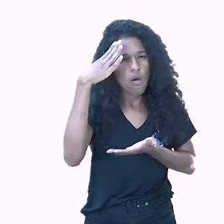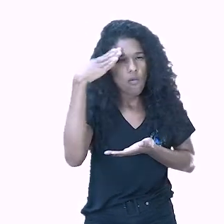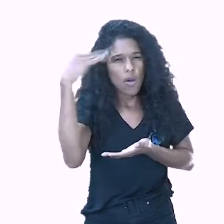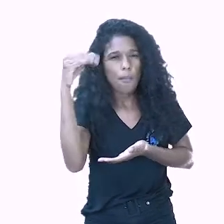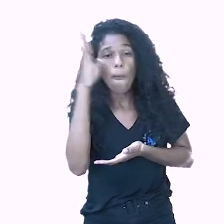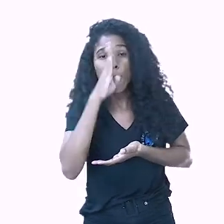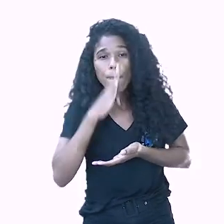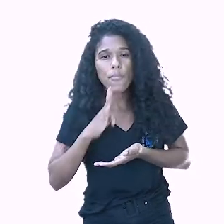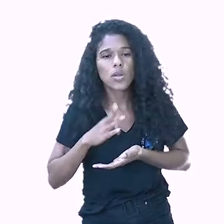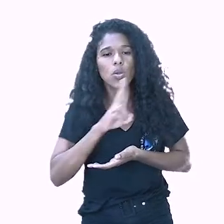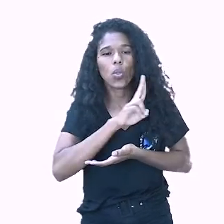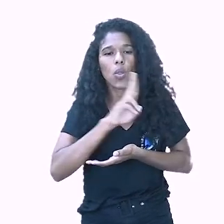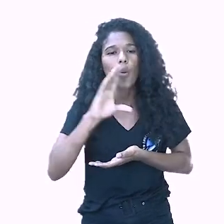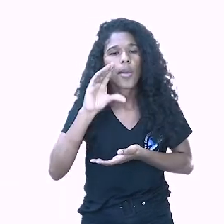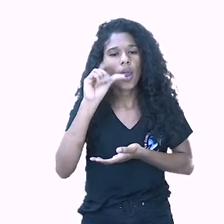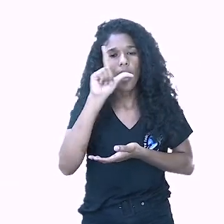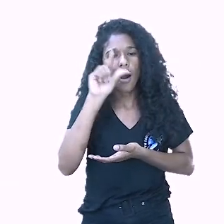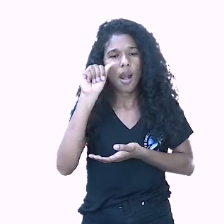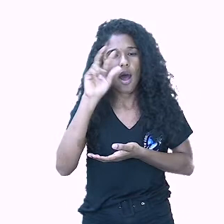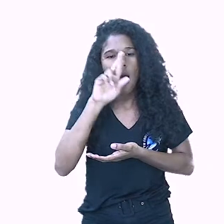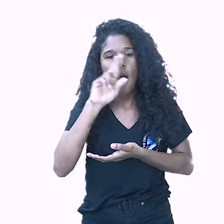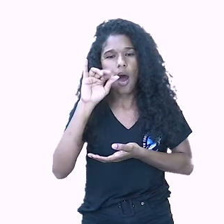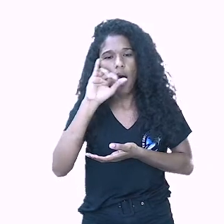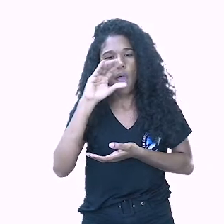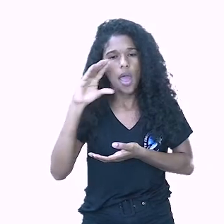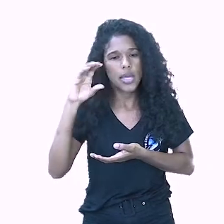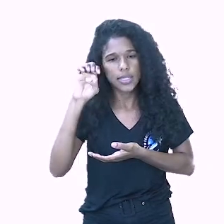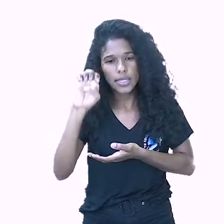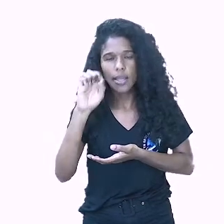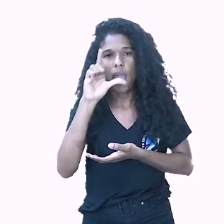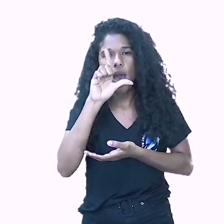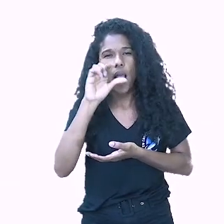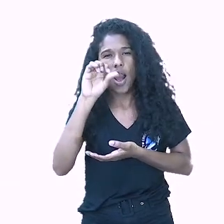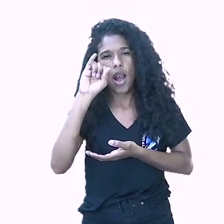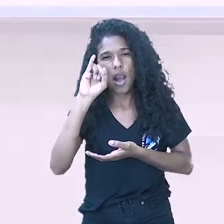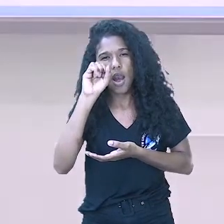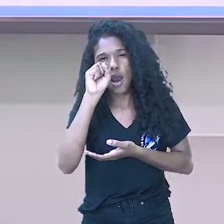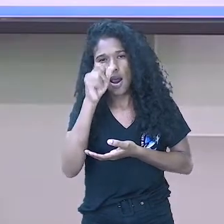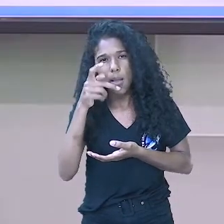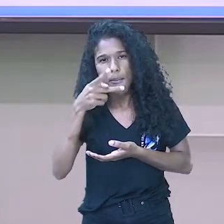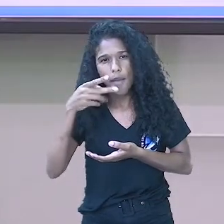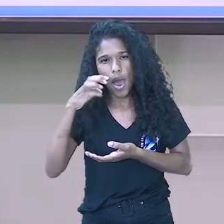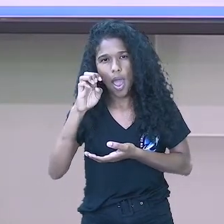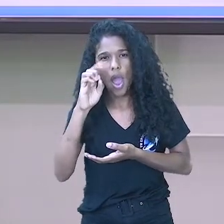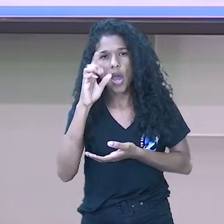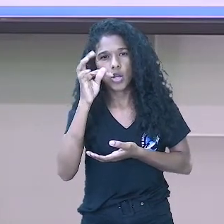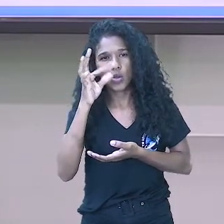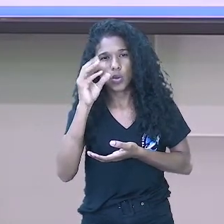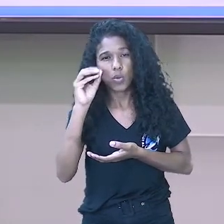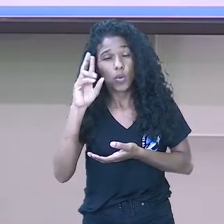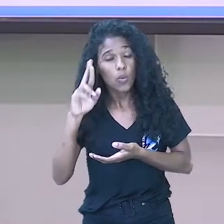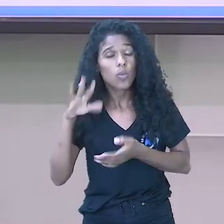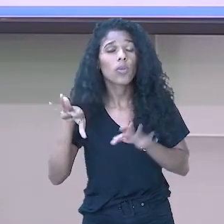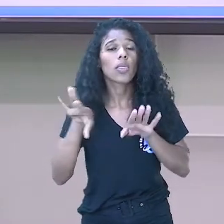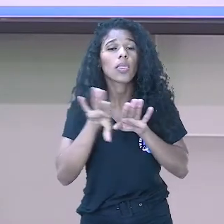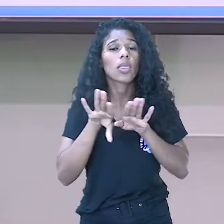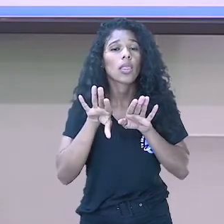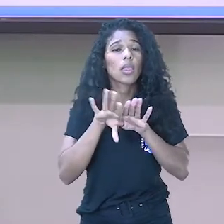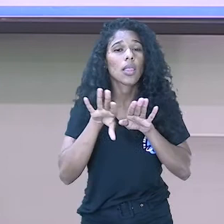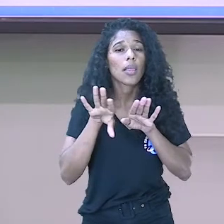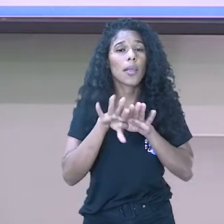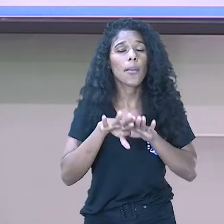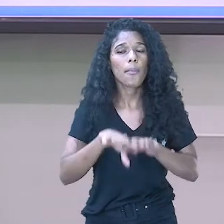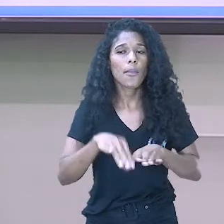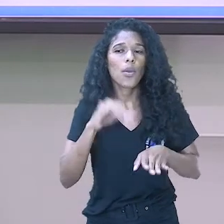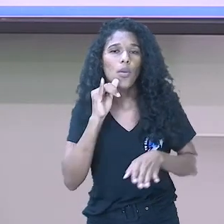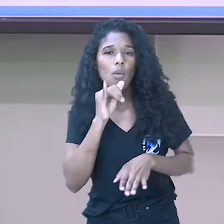fazia crônicas nesse formato, que é pegar uma história inventada, algo que ela criou, e a partir daquilo,